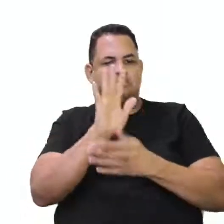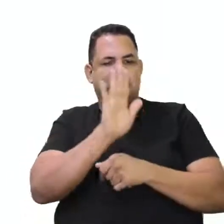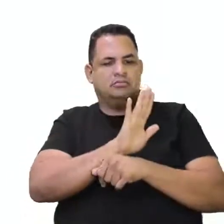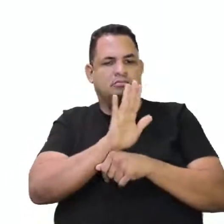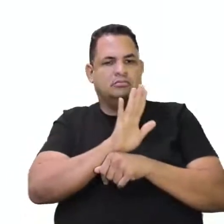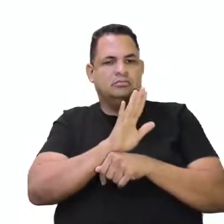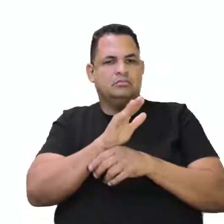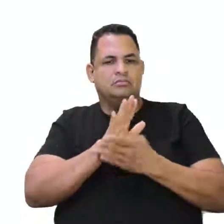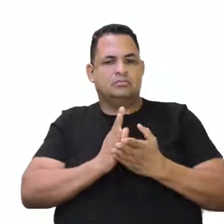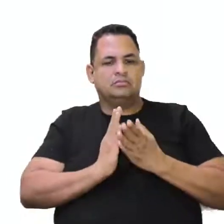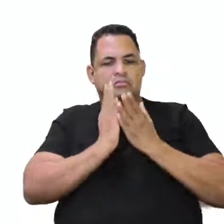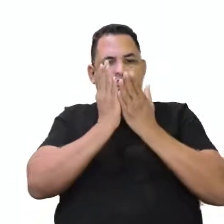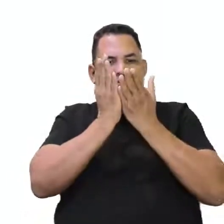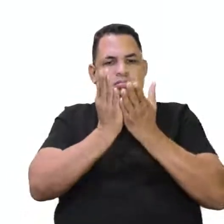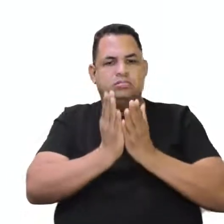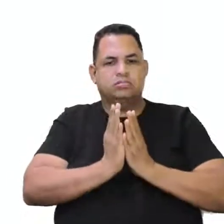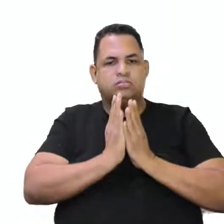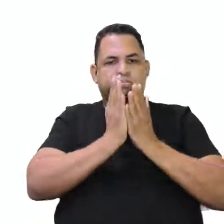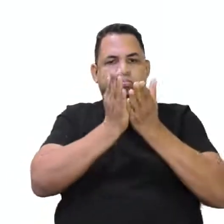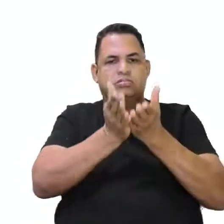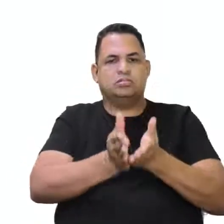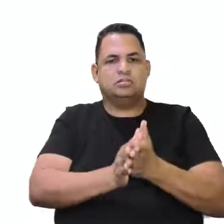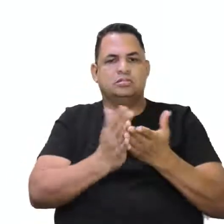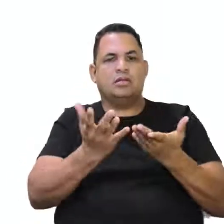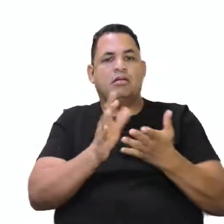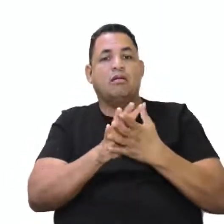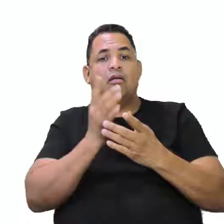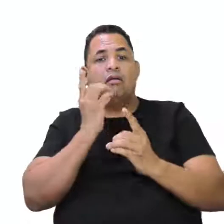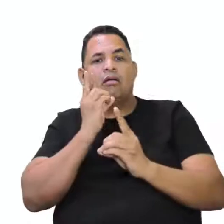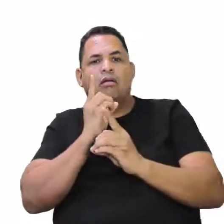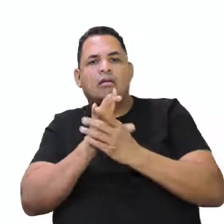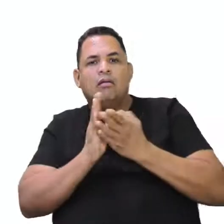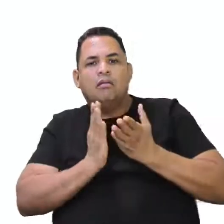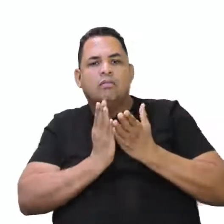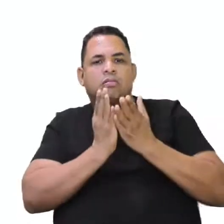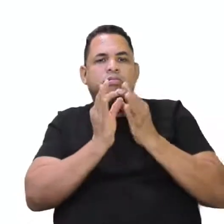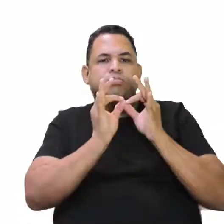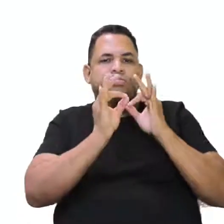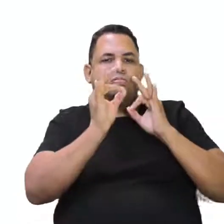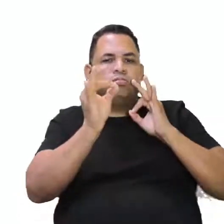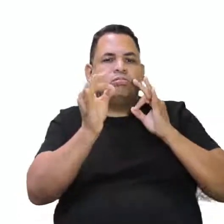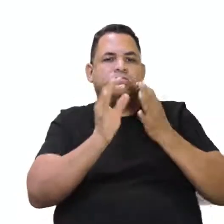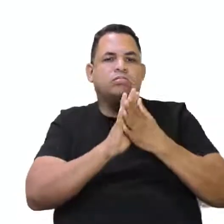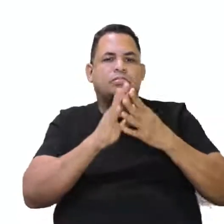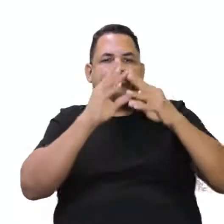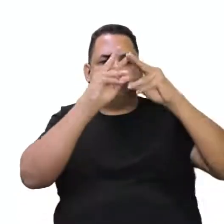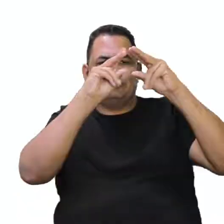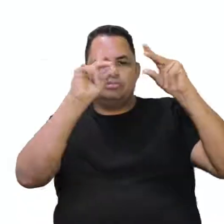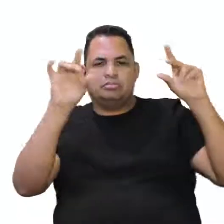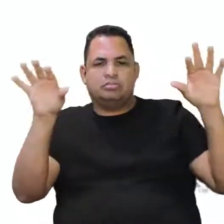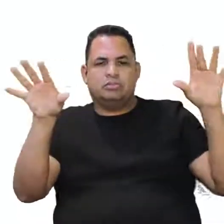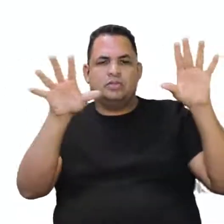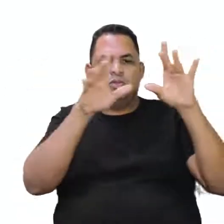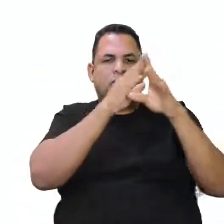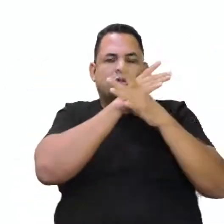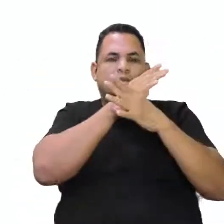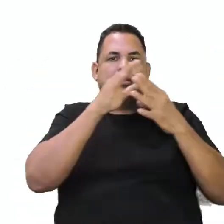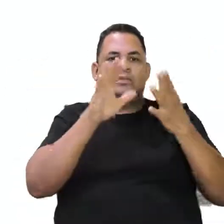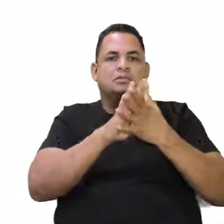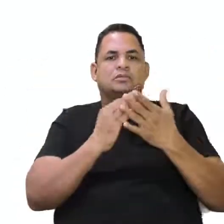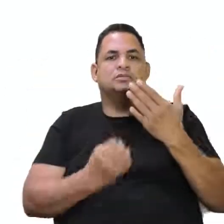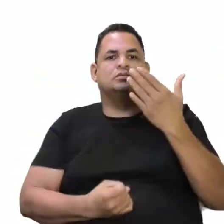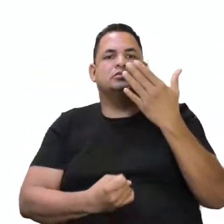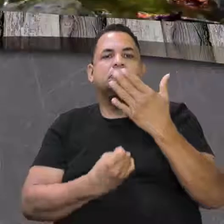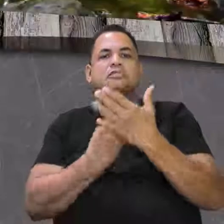onde vocês tinham as navegações? Aí, de repente, você tinha lá um barco grande, aquele nevoeiro, de repente